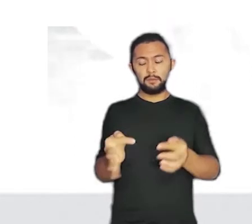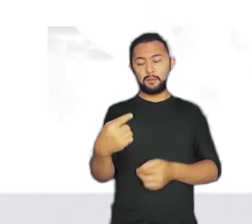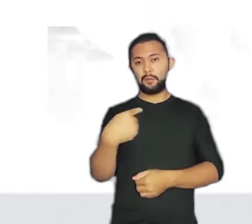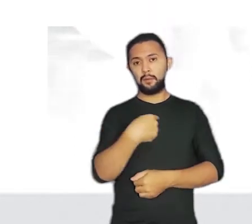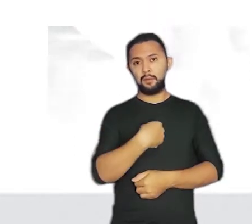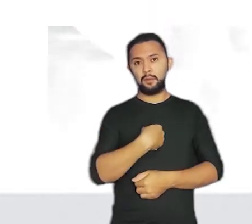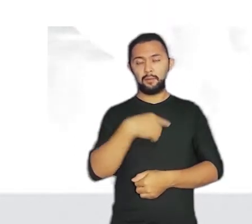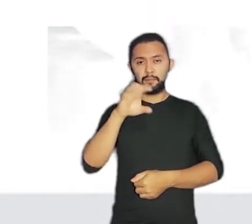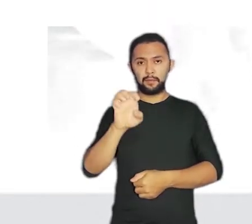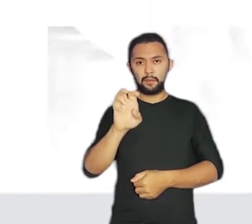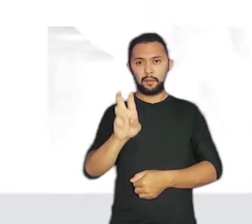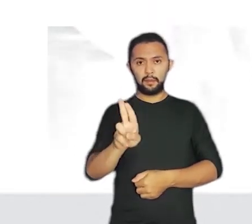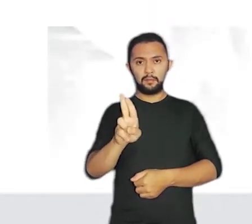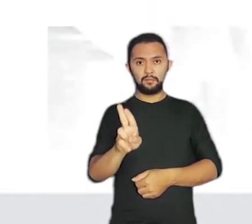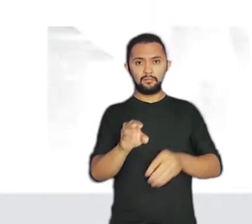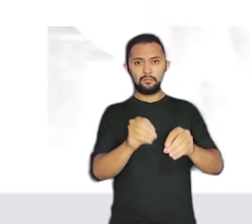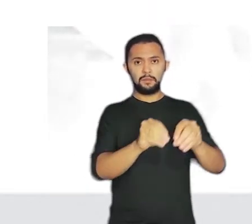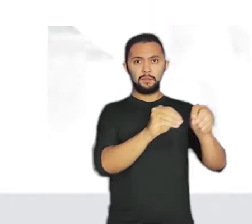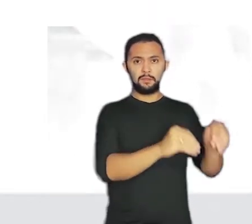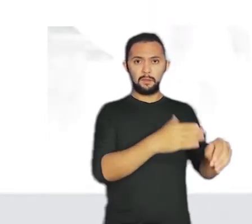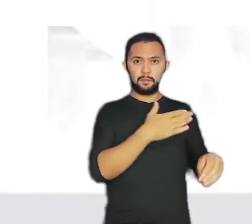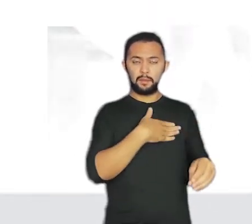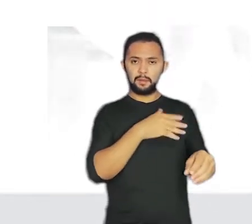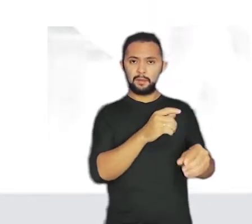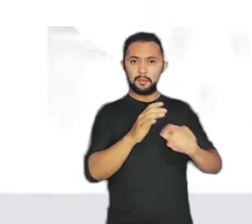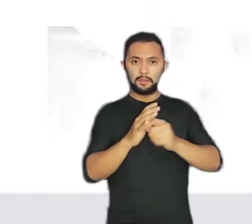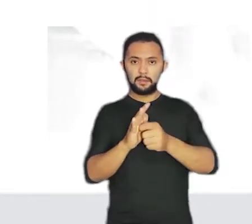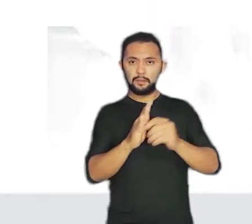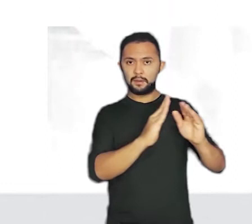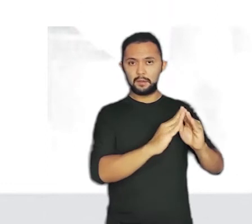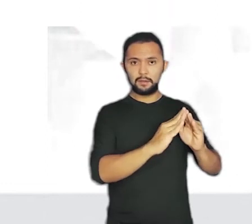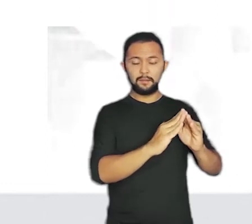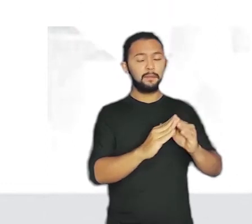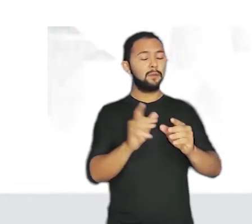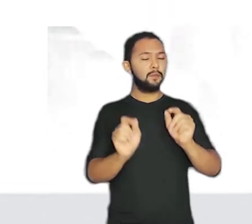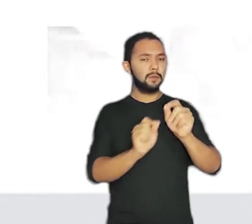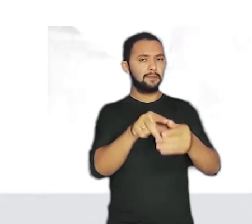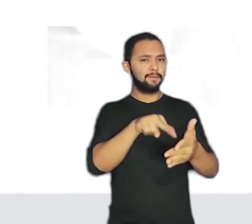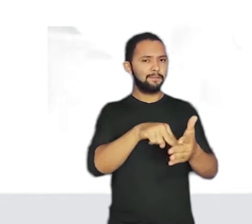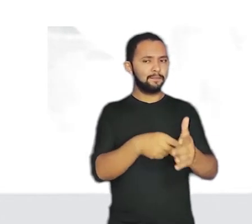Então, eu deixei minha chave em casa. Então, isso aí é sujeito oculto.